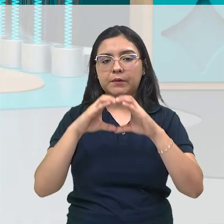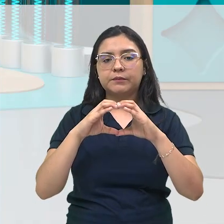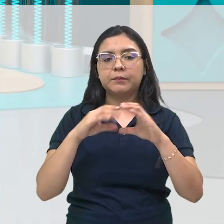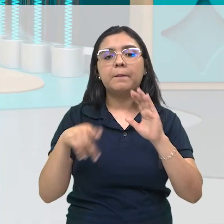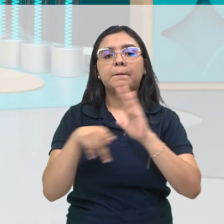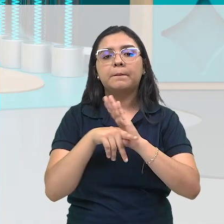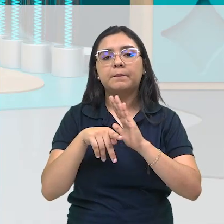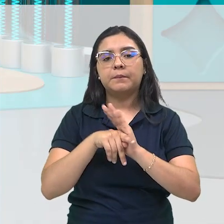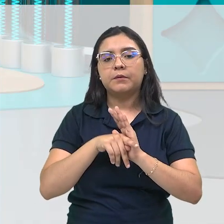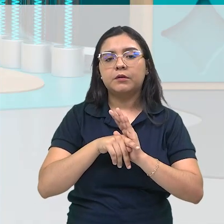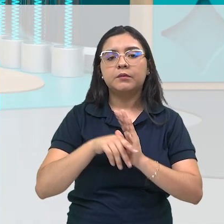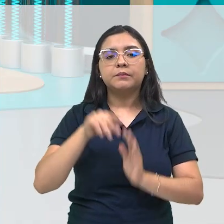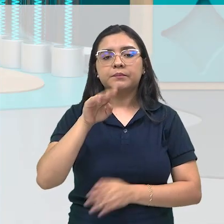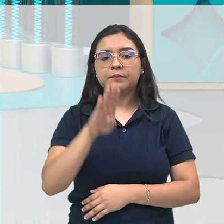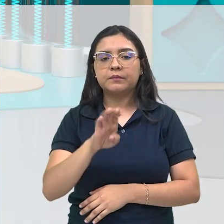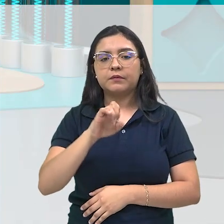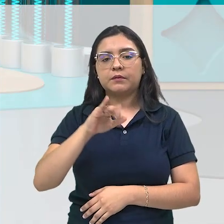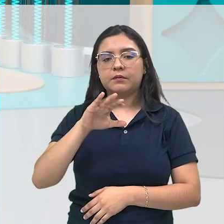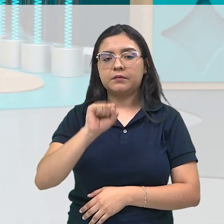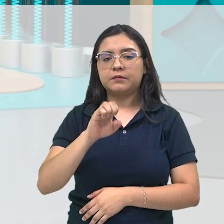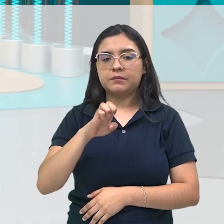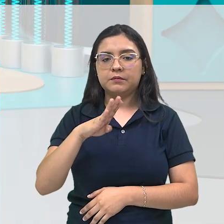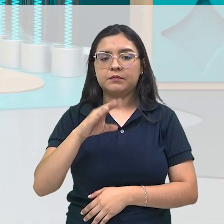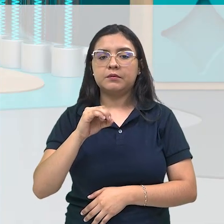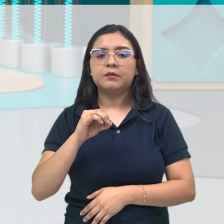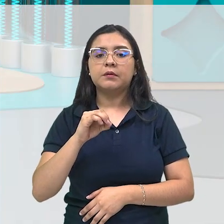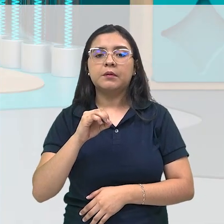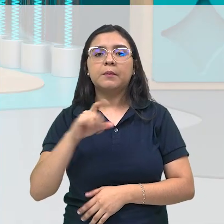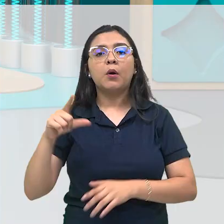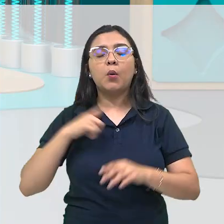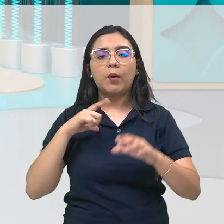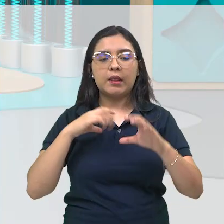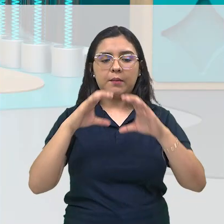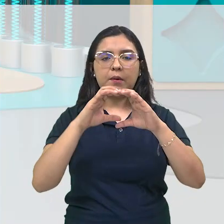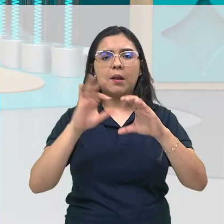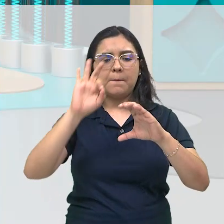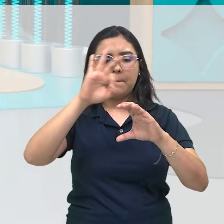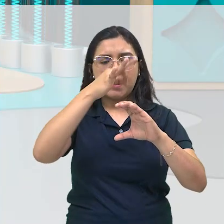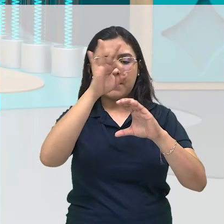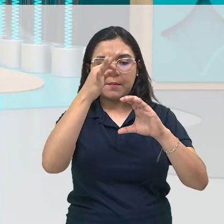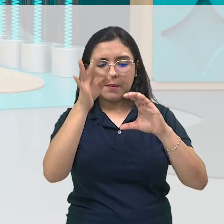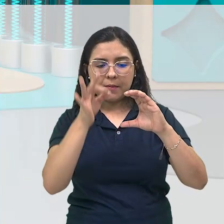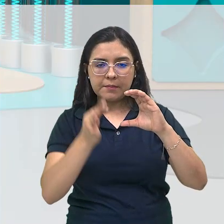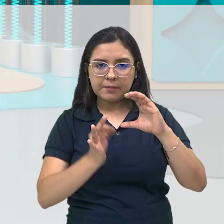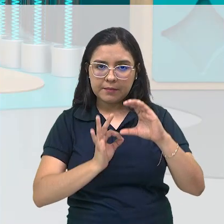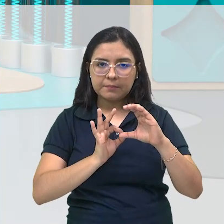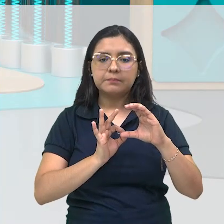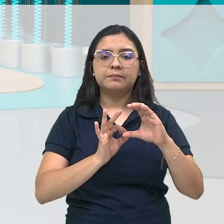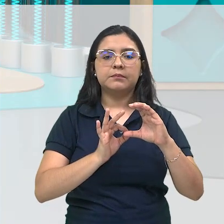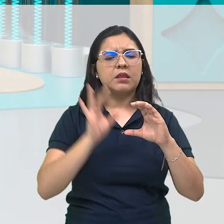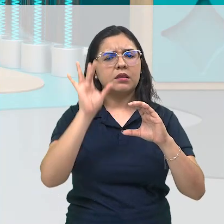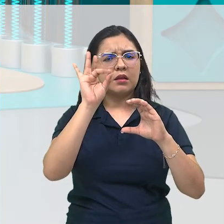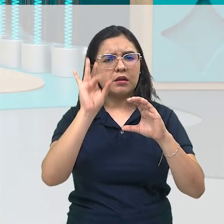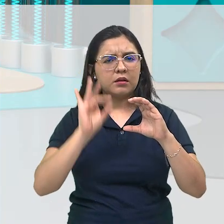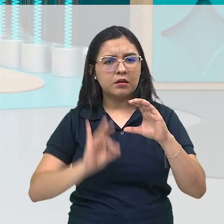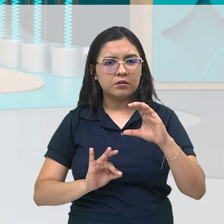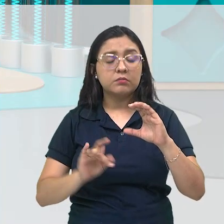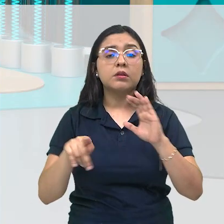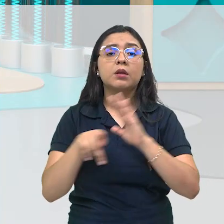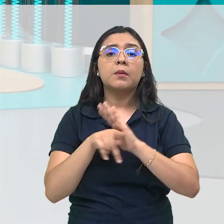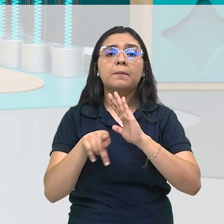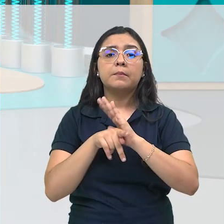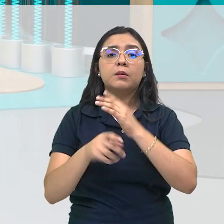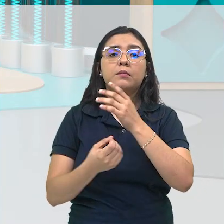é uma bola bastante peculiar, né? Ela é costurada, toda manufaturada, ela tem uma